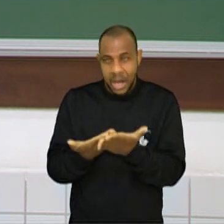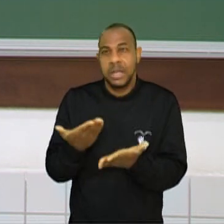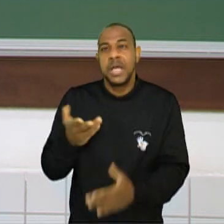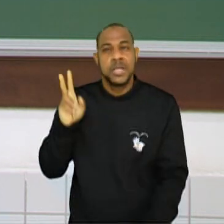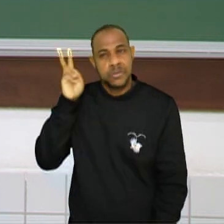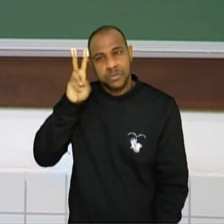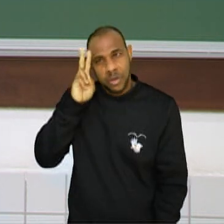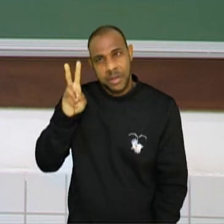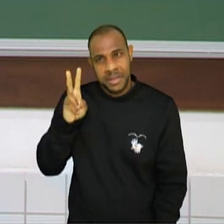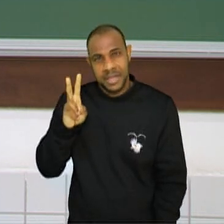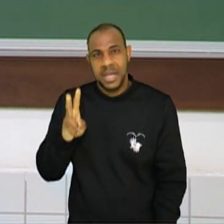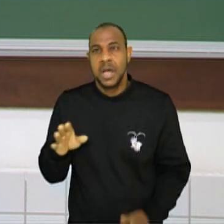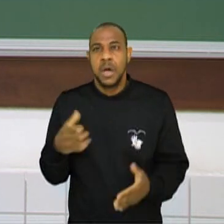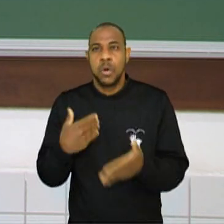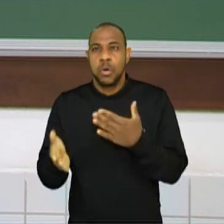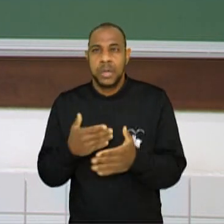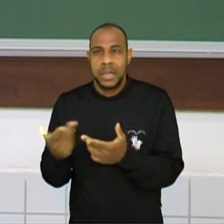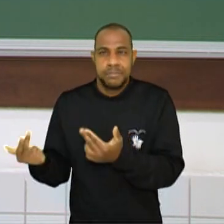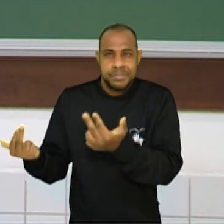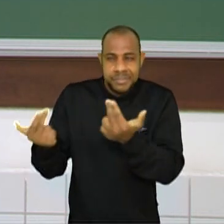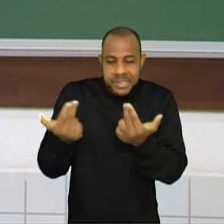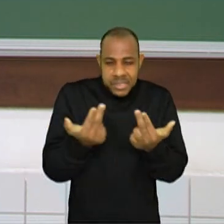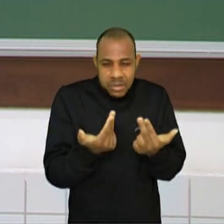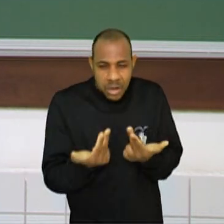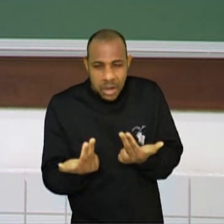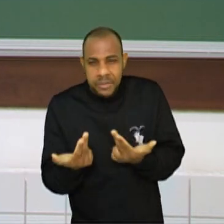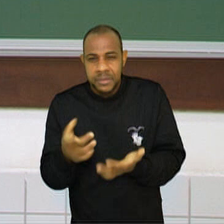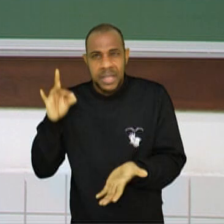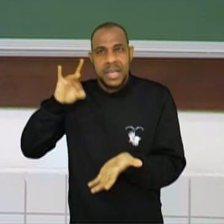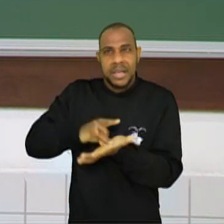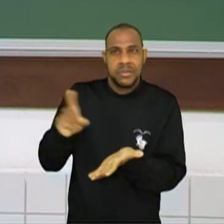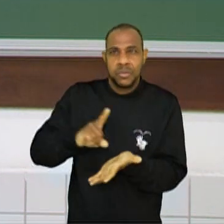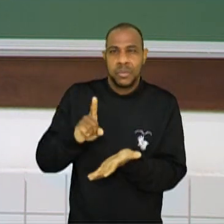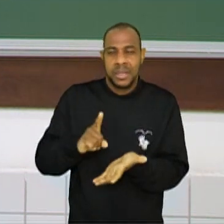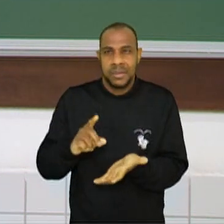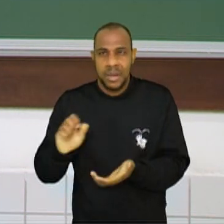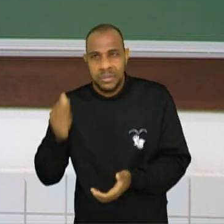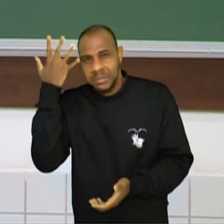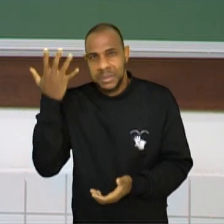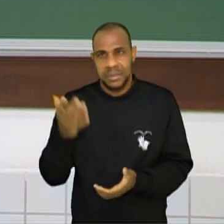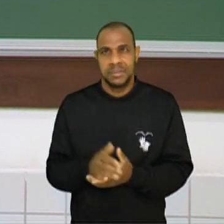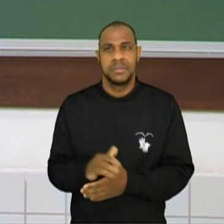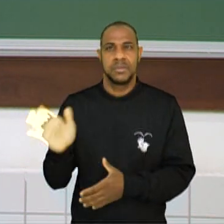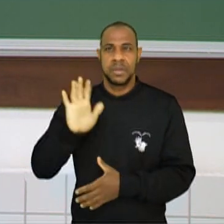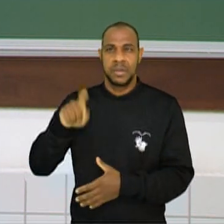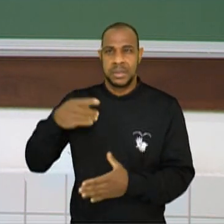qualquer semelhança com a realidade não é mera coincidência. Tchau.